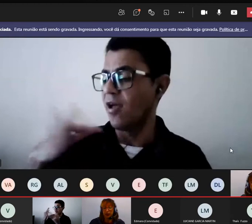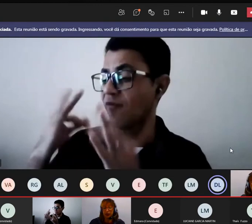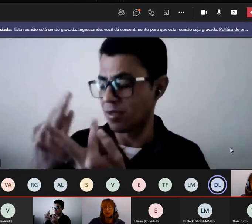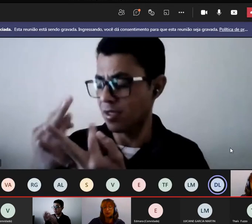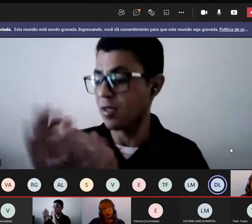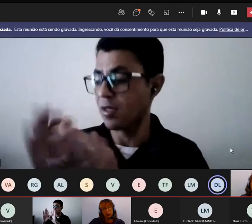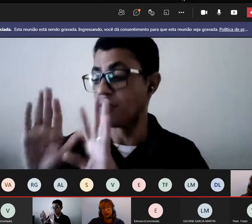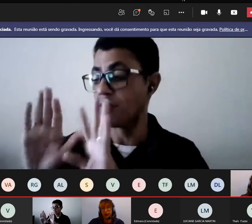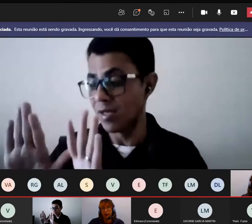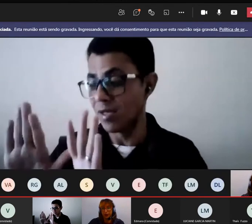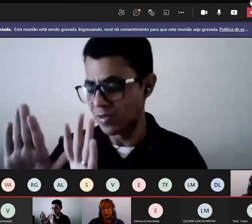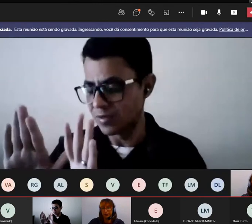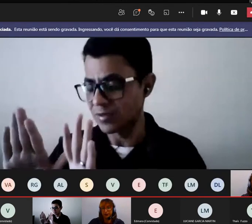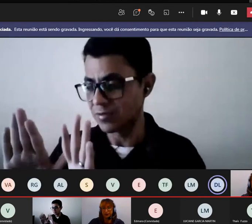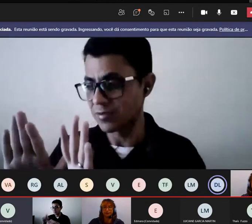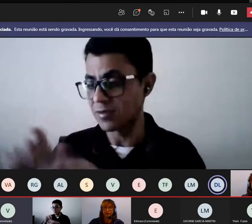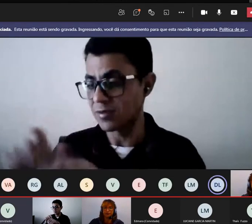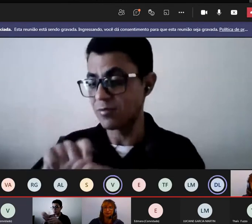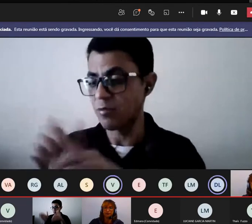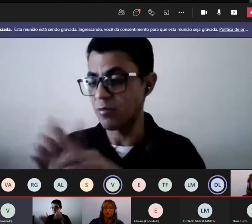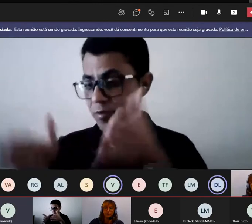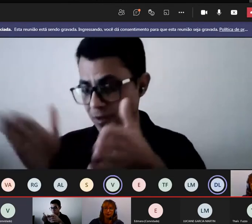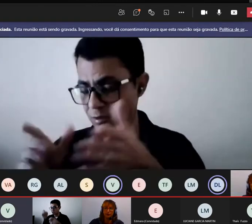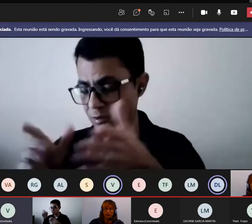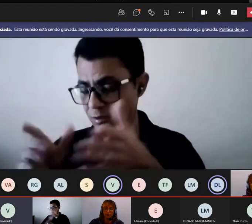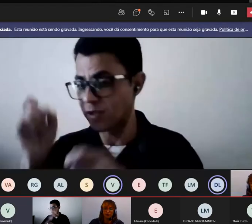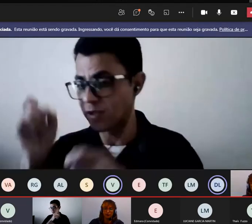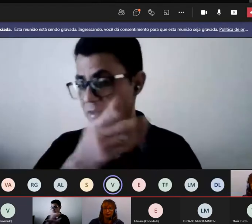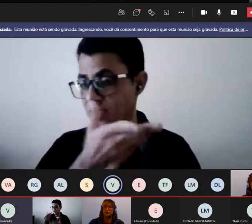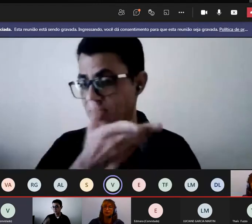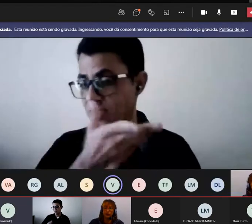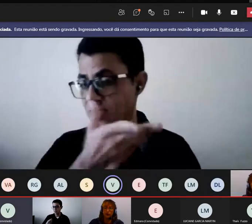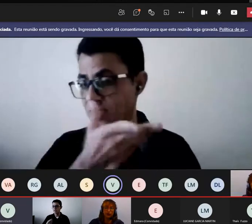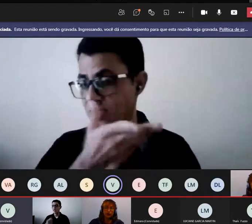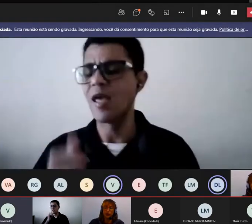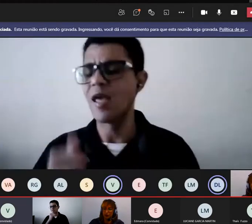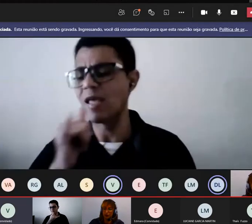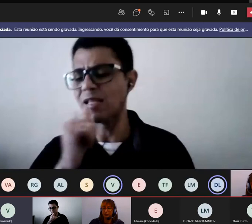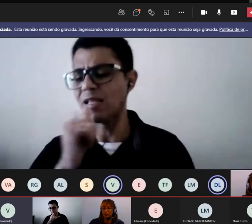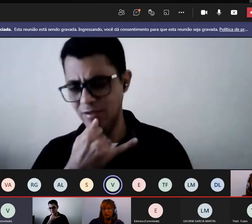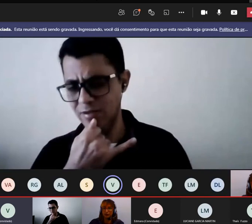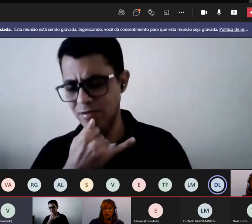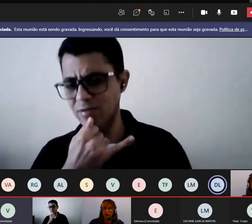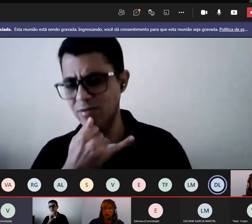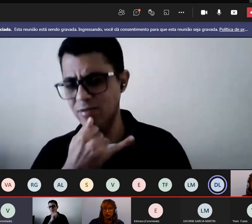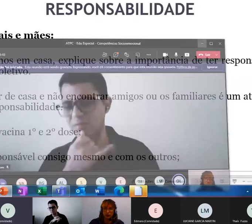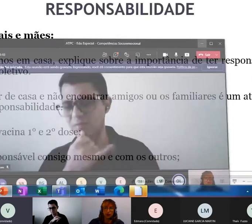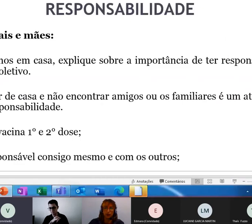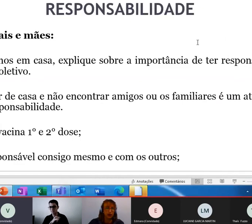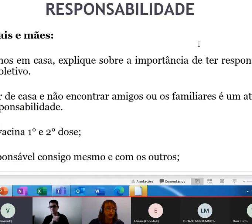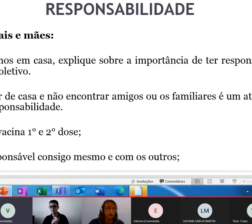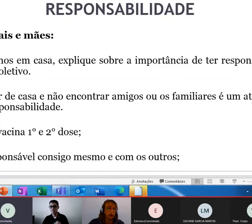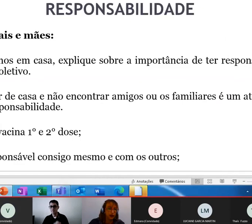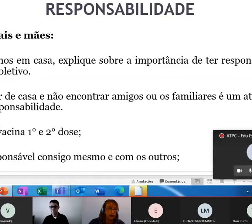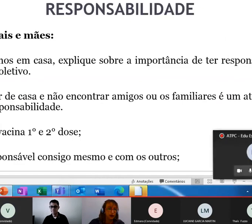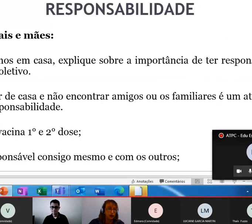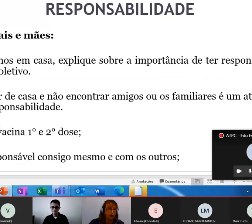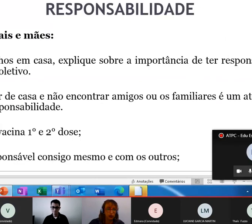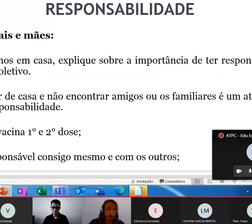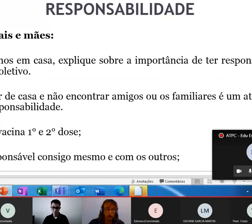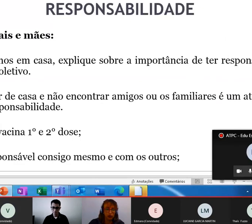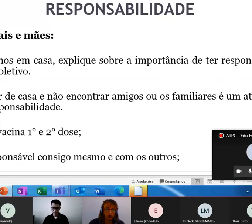né, estamos nesse momento. É muito triste. Difícil. Demais. Ai,